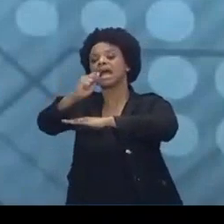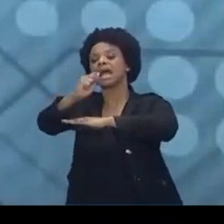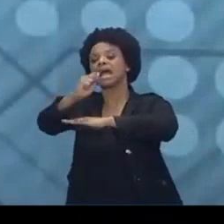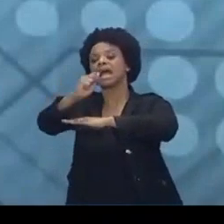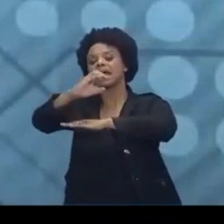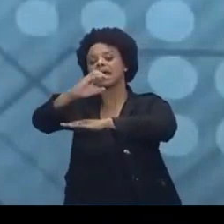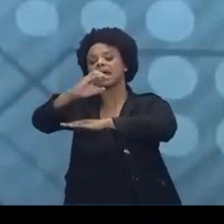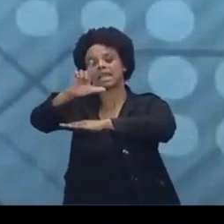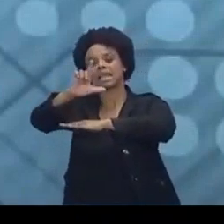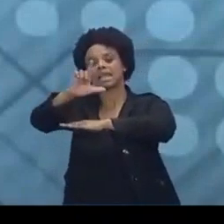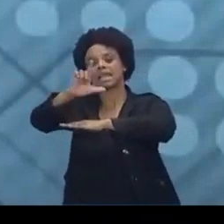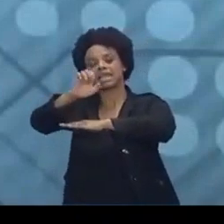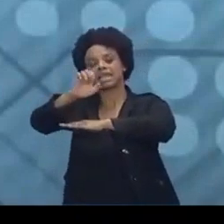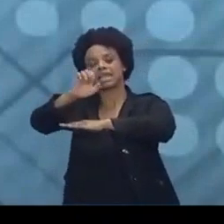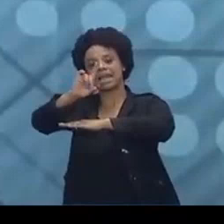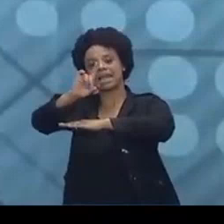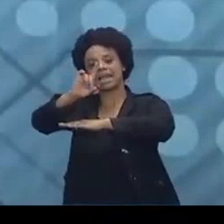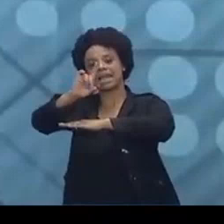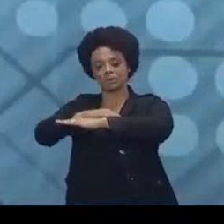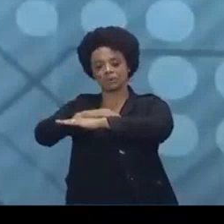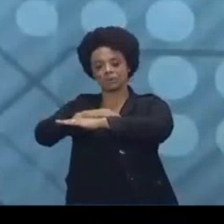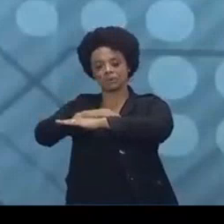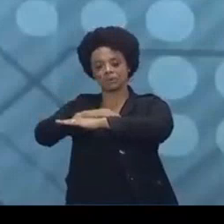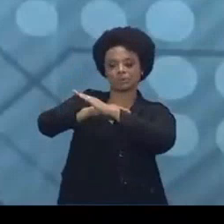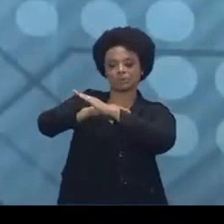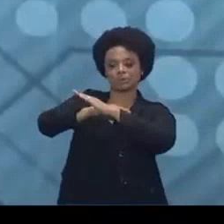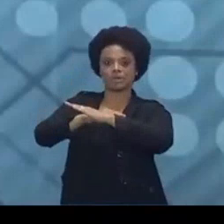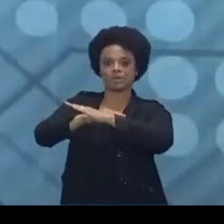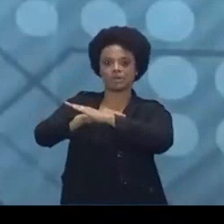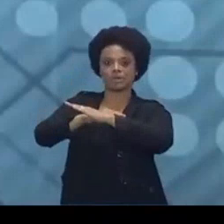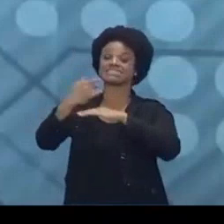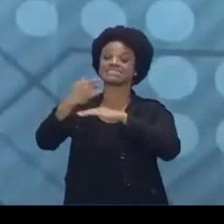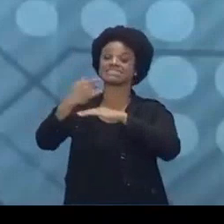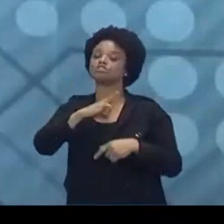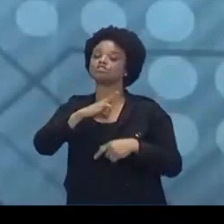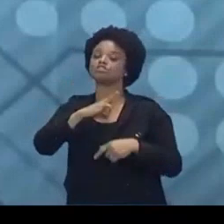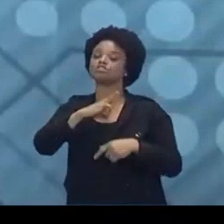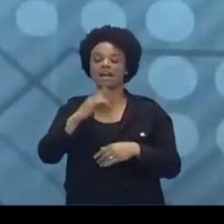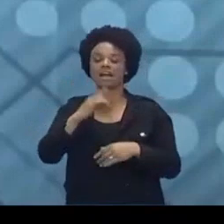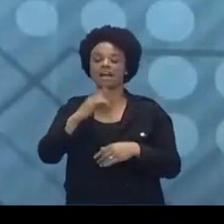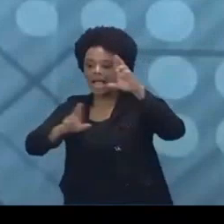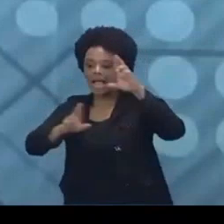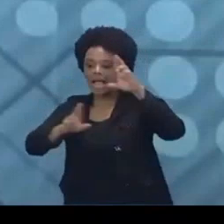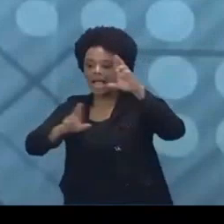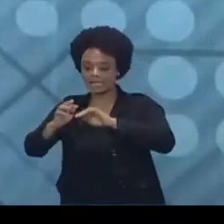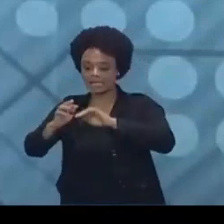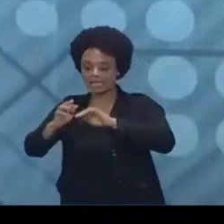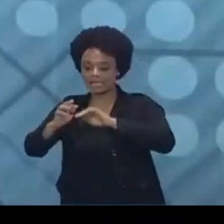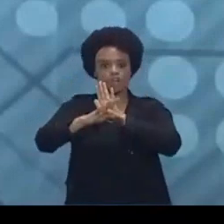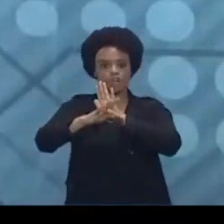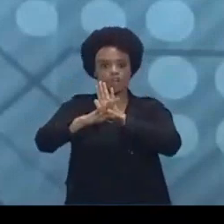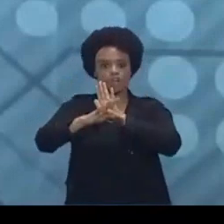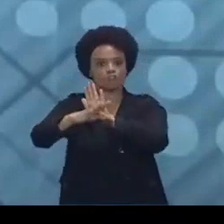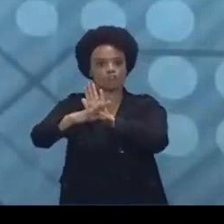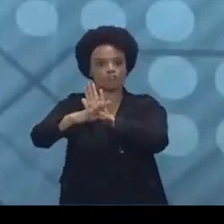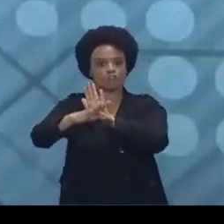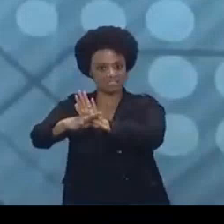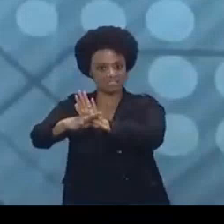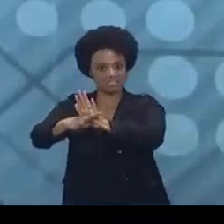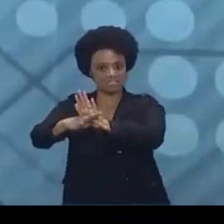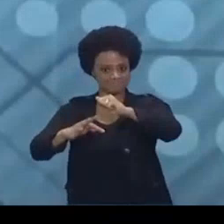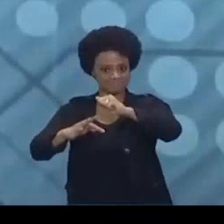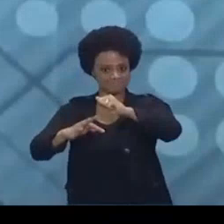se você tivesse analisando forças, né, que a gente não entrou nessa situação nessa nossa primeira teleaula, mas você